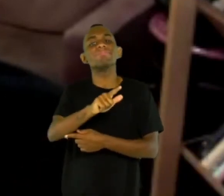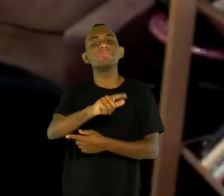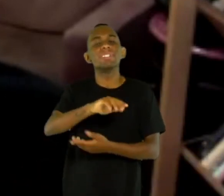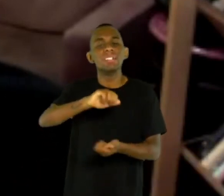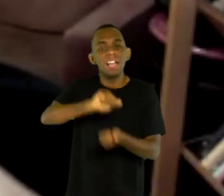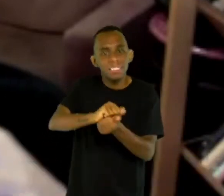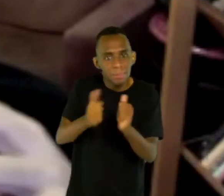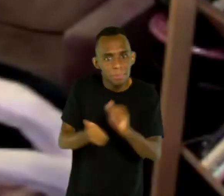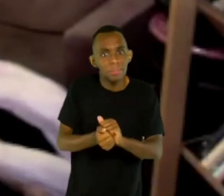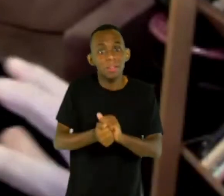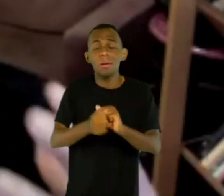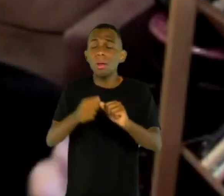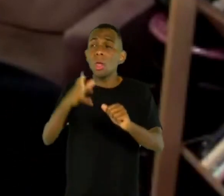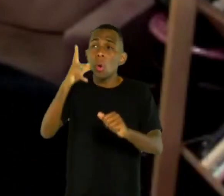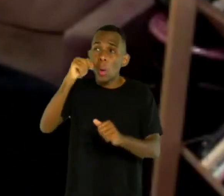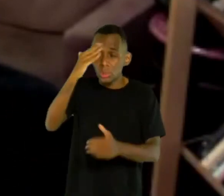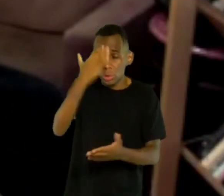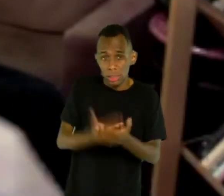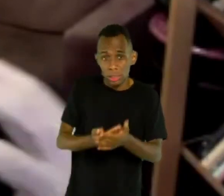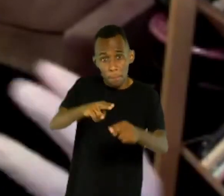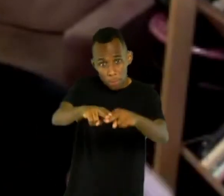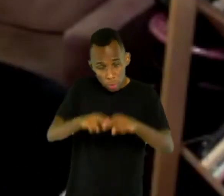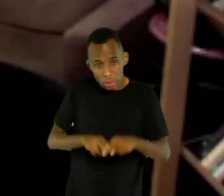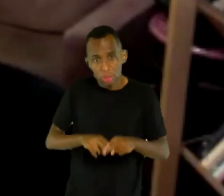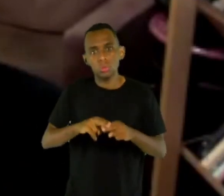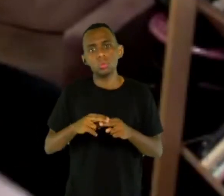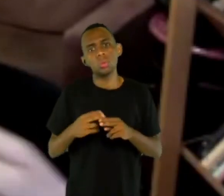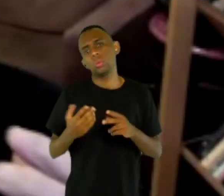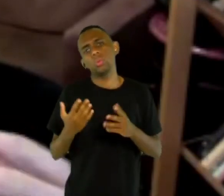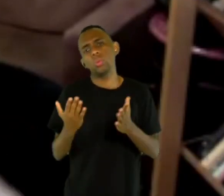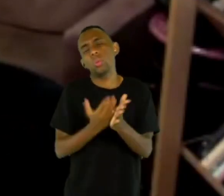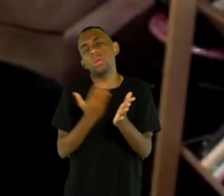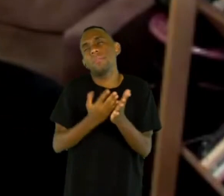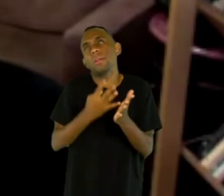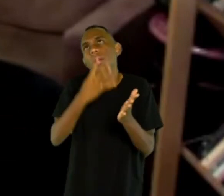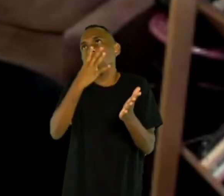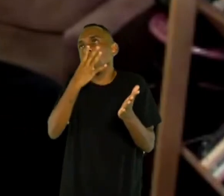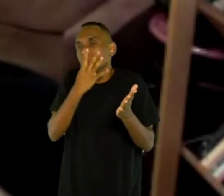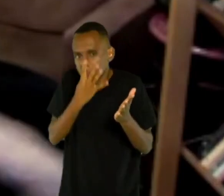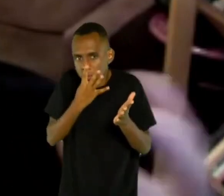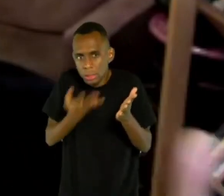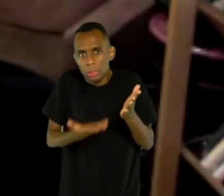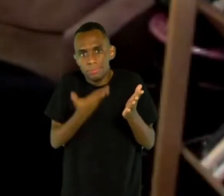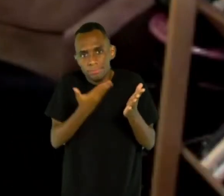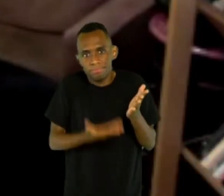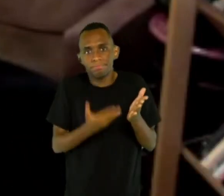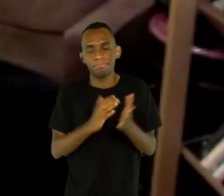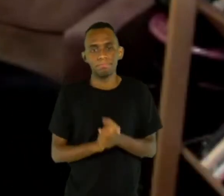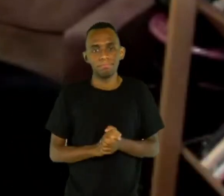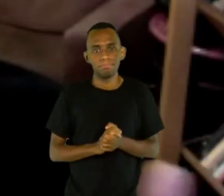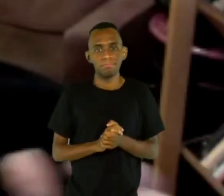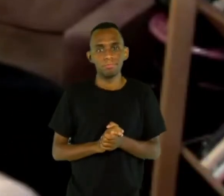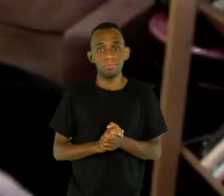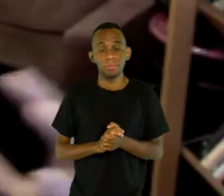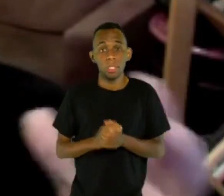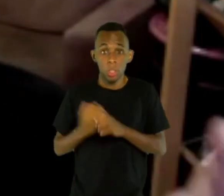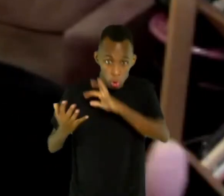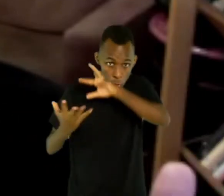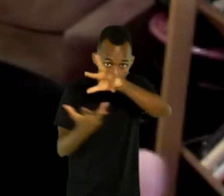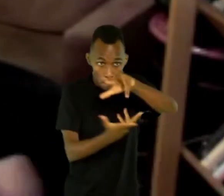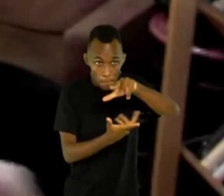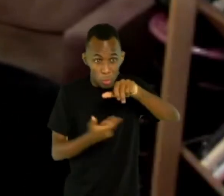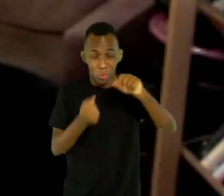tão encantador, porque ele constrói personagens muito fascinantes, não é? Num mundo muito árido, num mundo